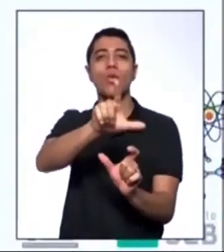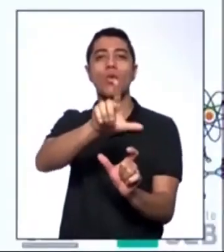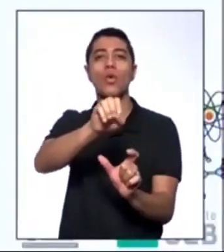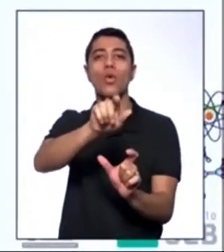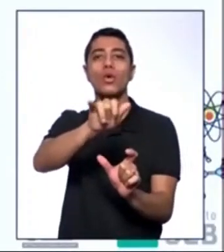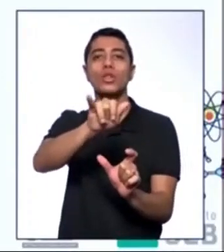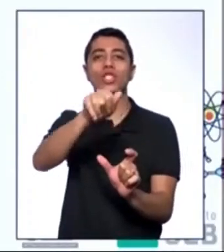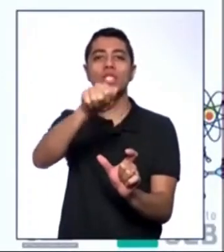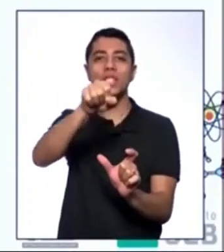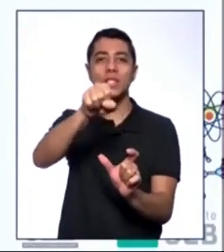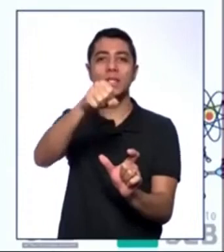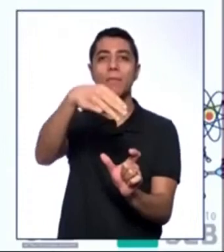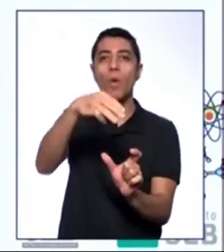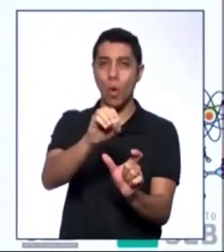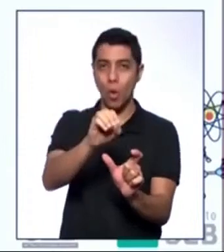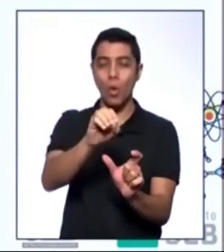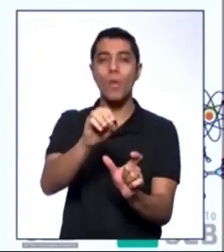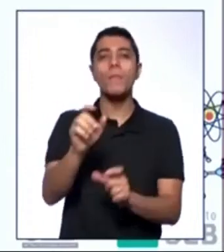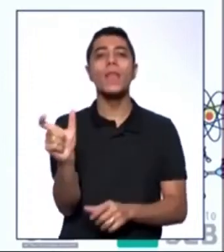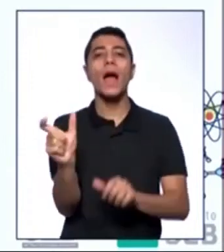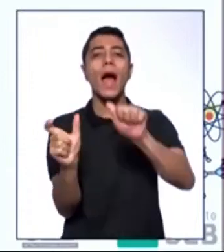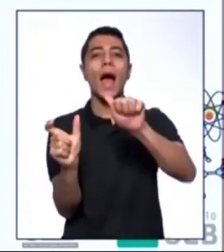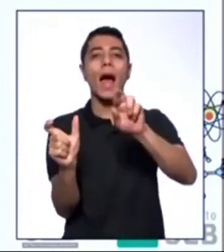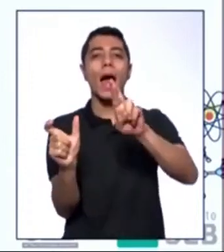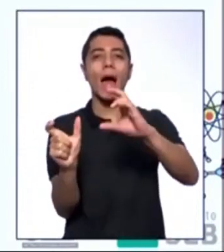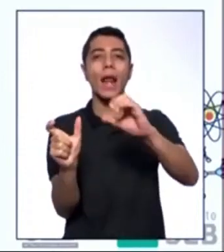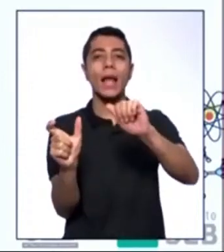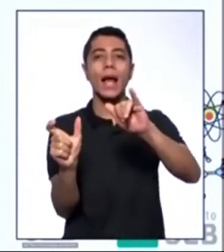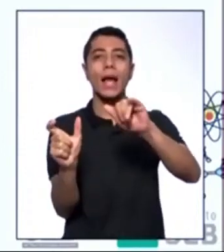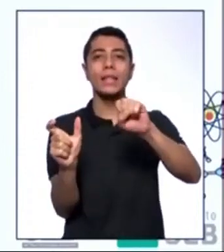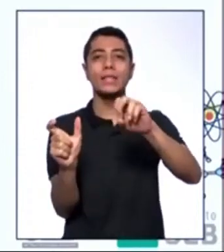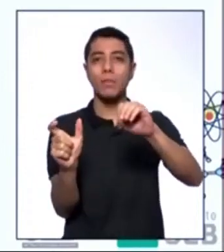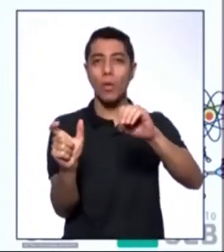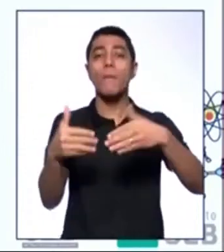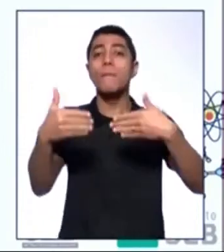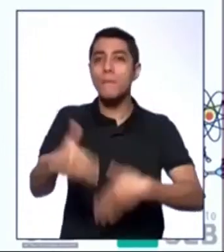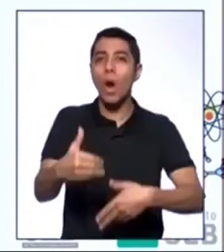para provas de vestibular e Enem. No Enem,